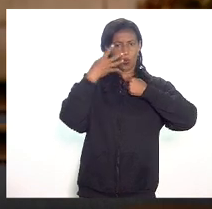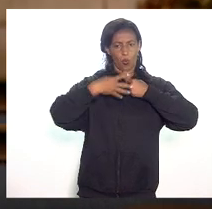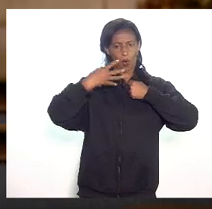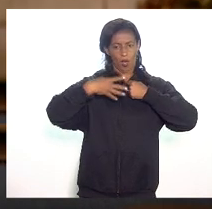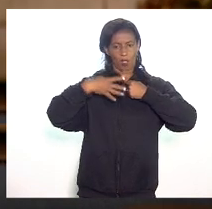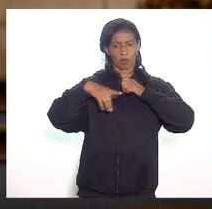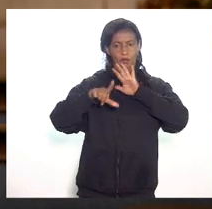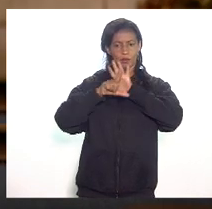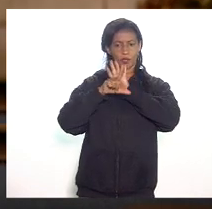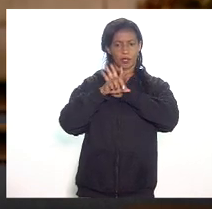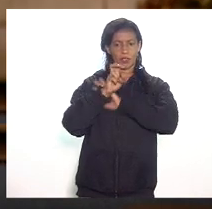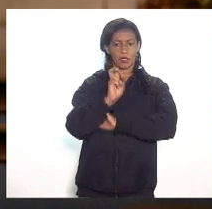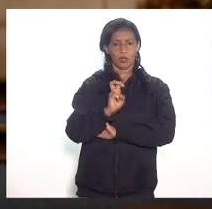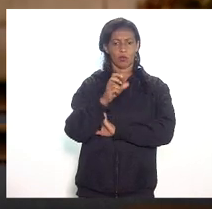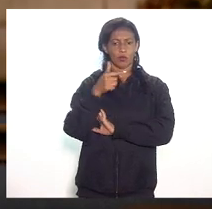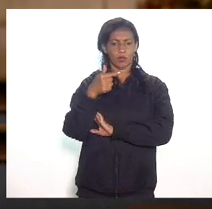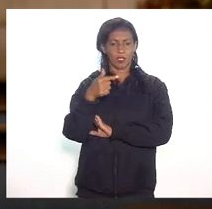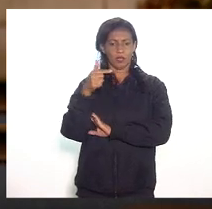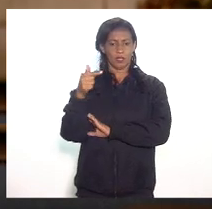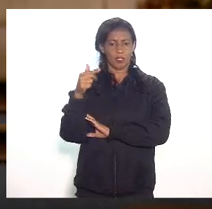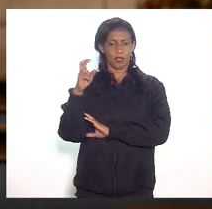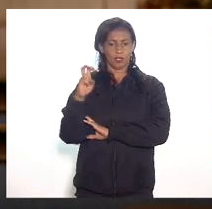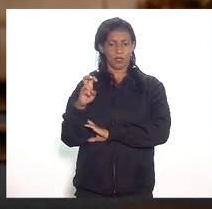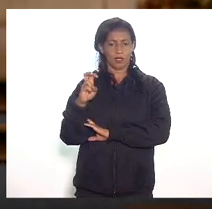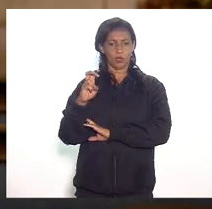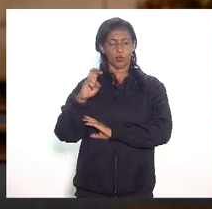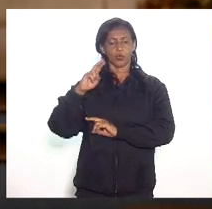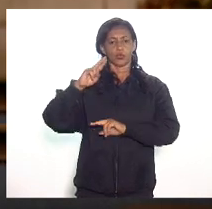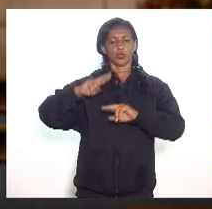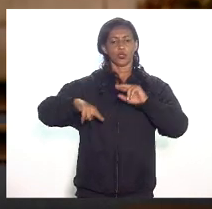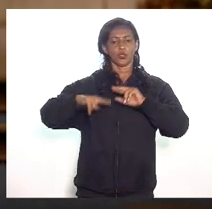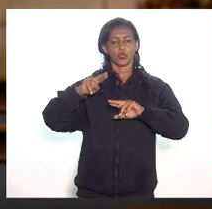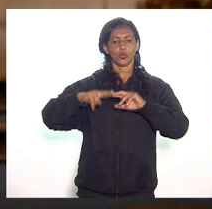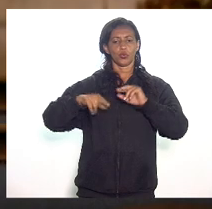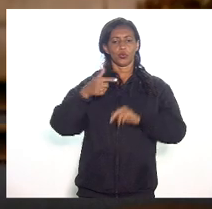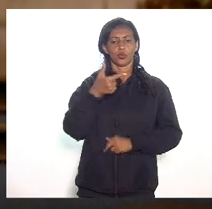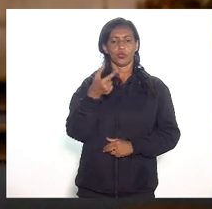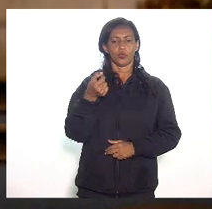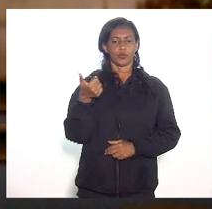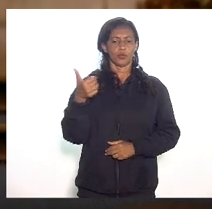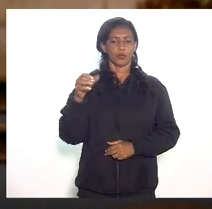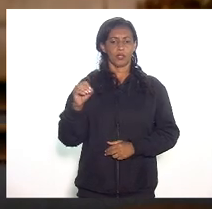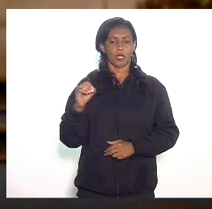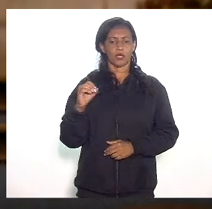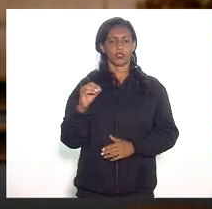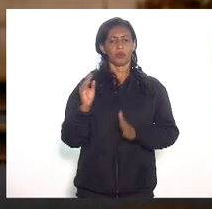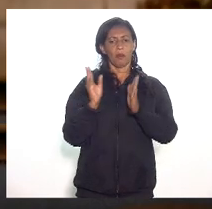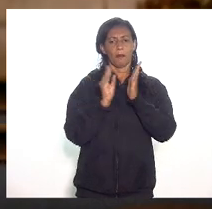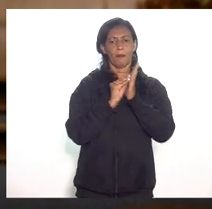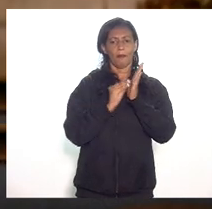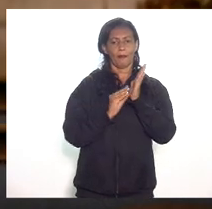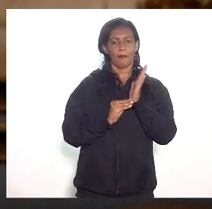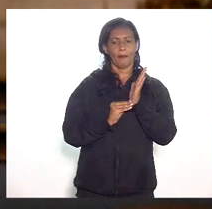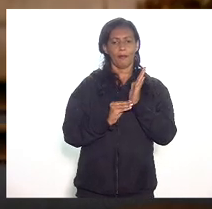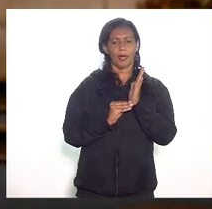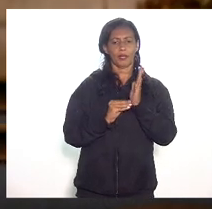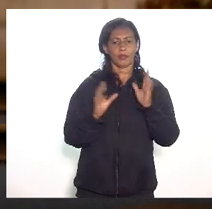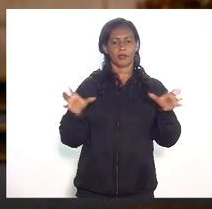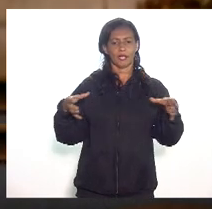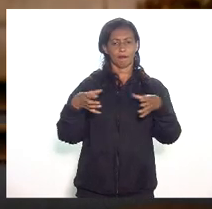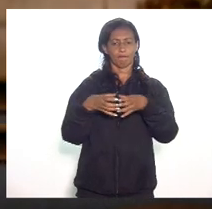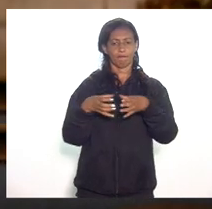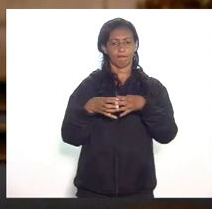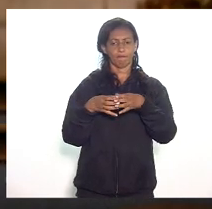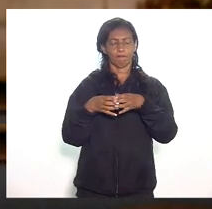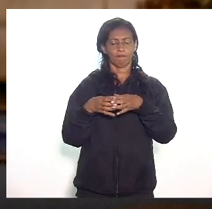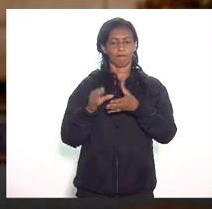.775, de 29 de junho de 2010, dependendo de pareceres das Comissões de Constituição e Justiça, Servidores Públicos